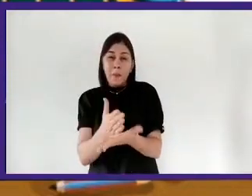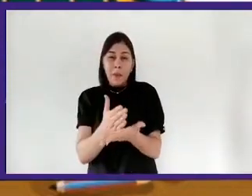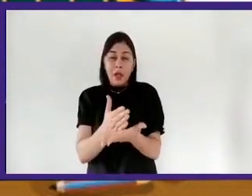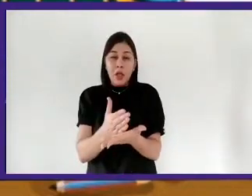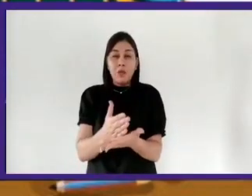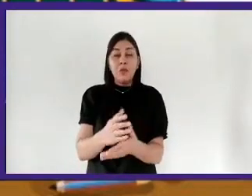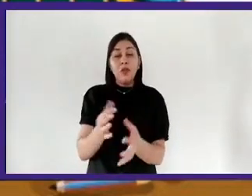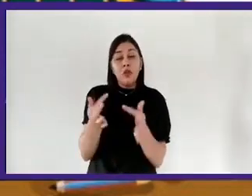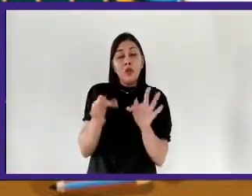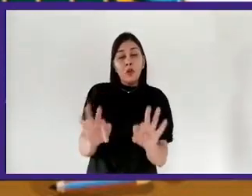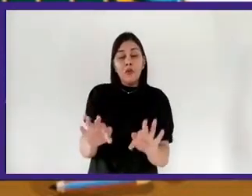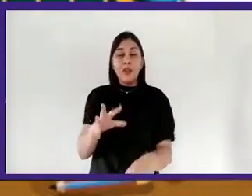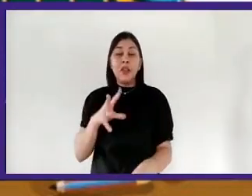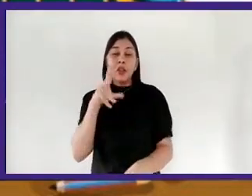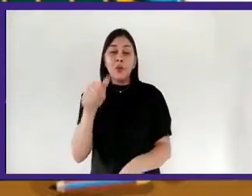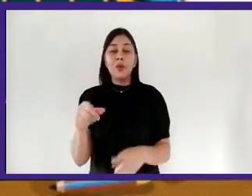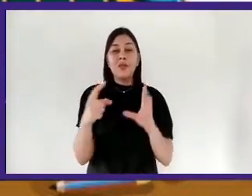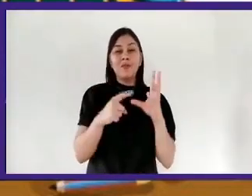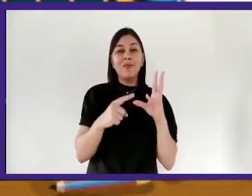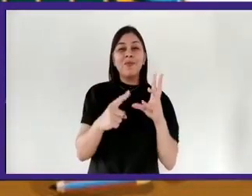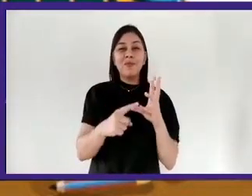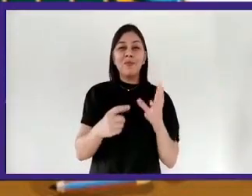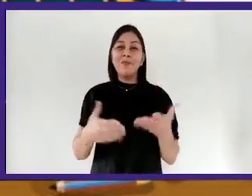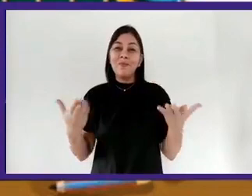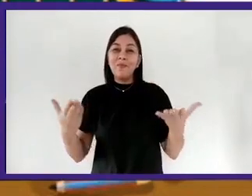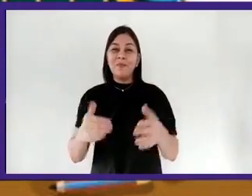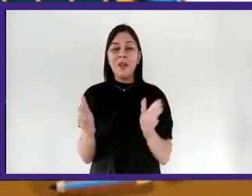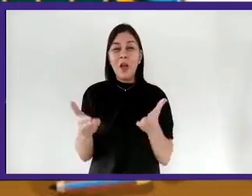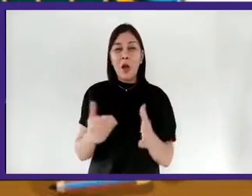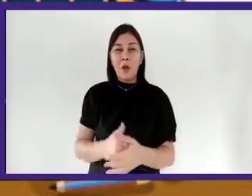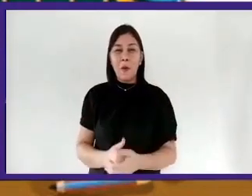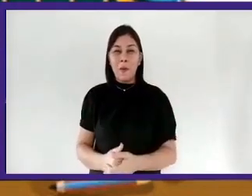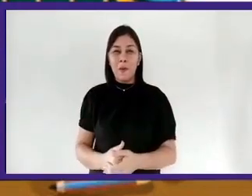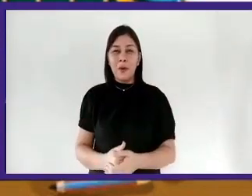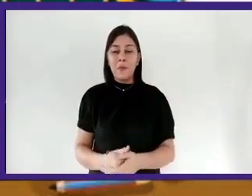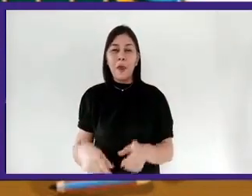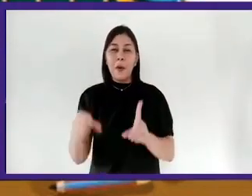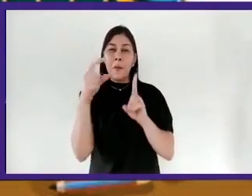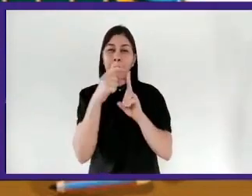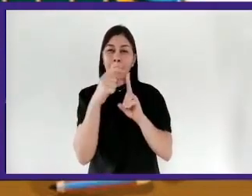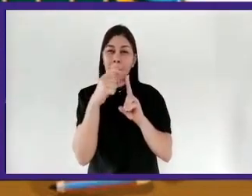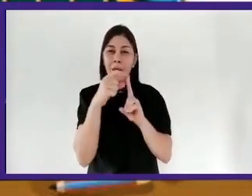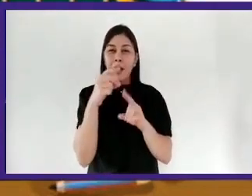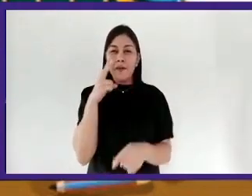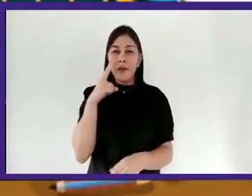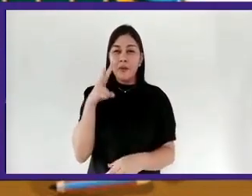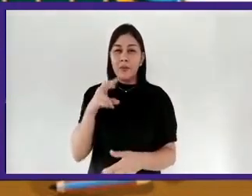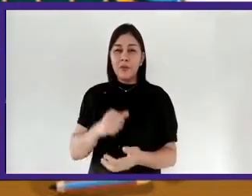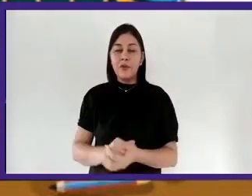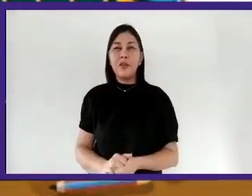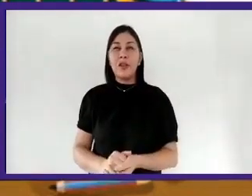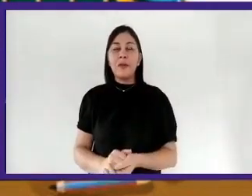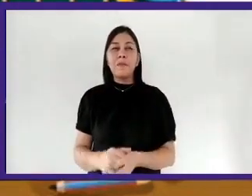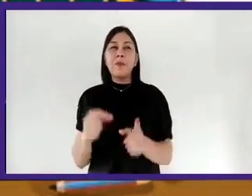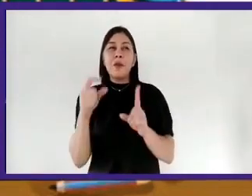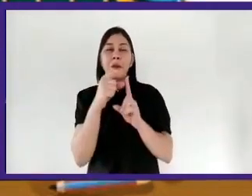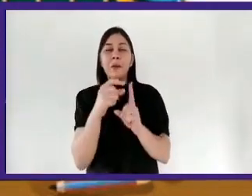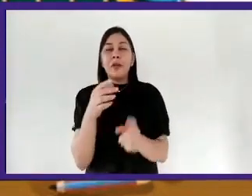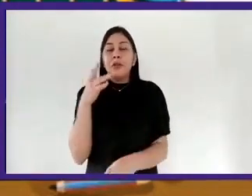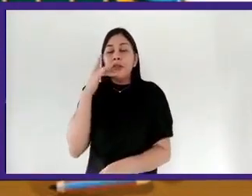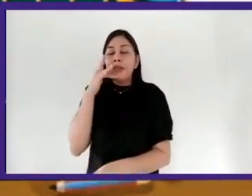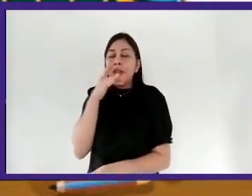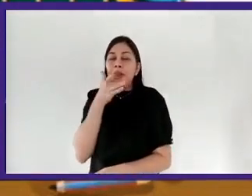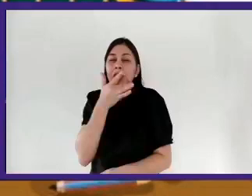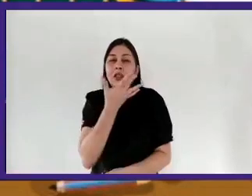final. Mas todas têm vogais. Agora, vamos a uma palavrinha. Ai, bem